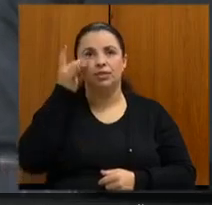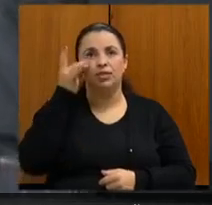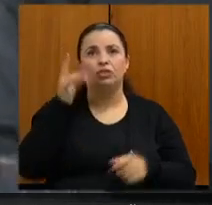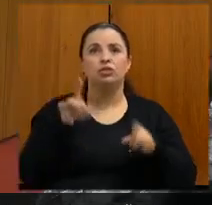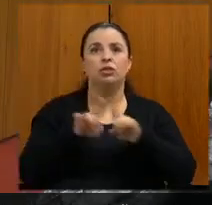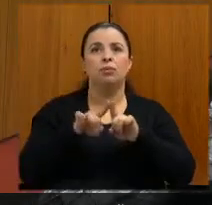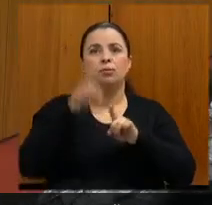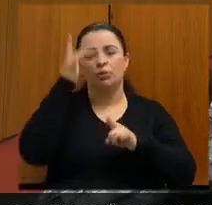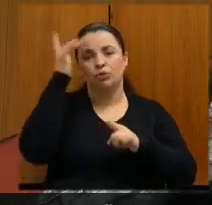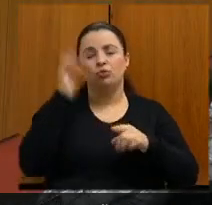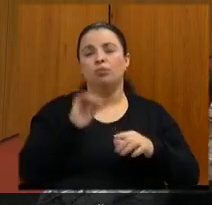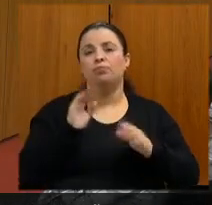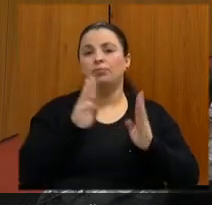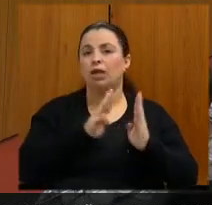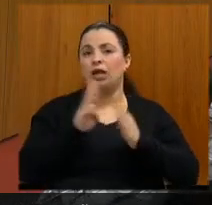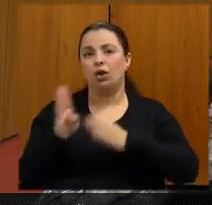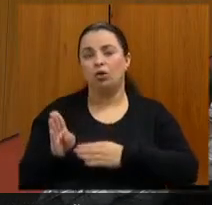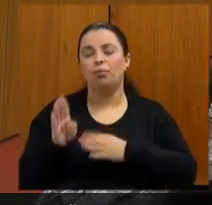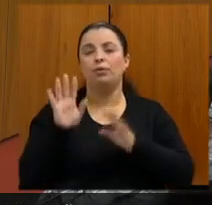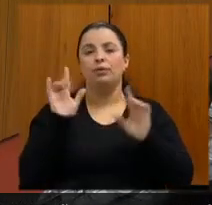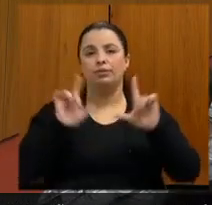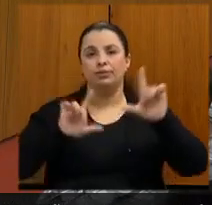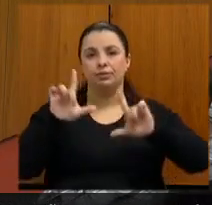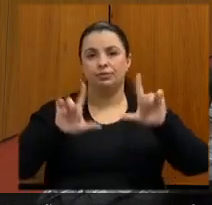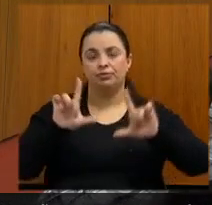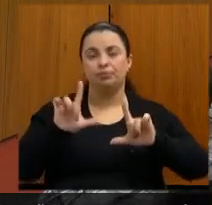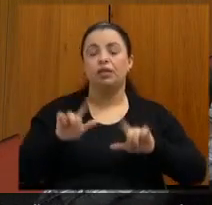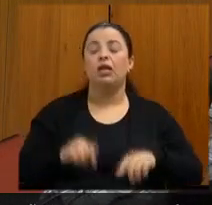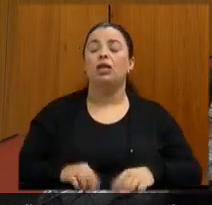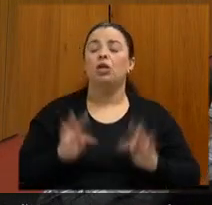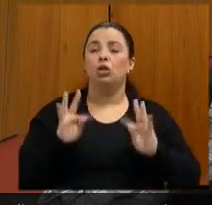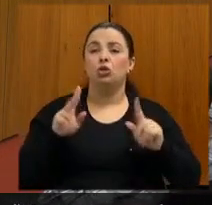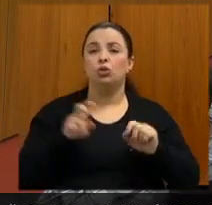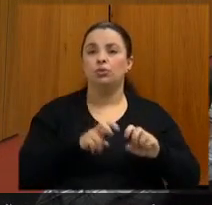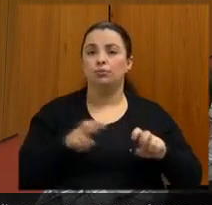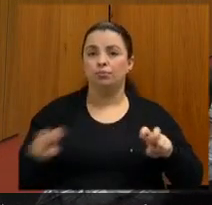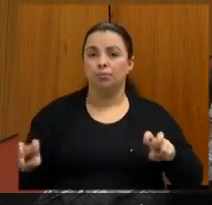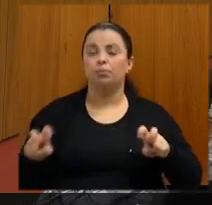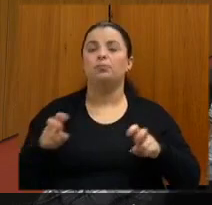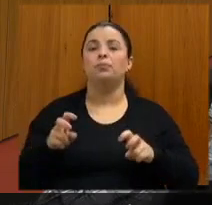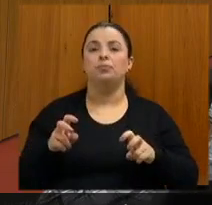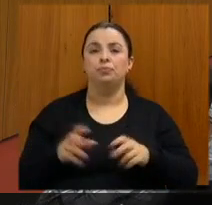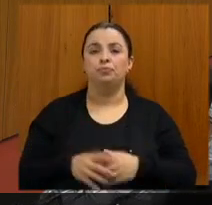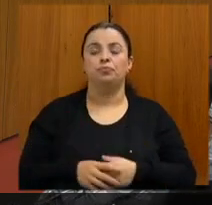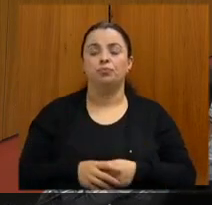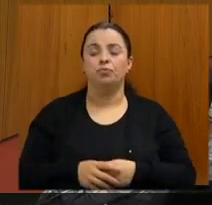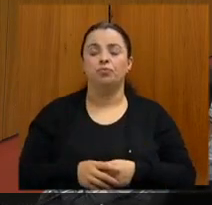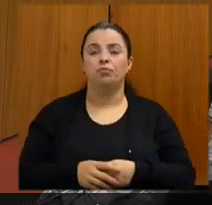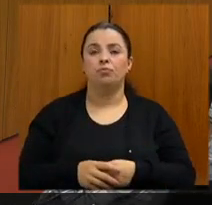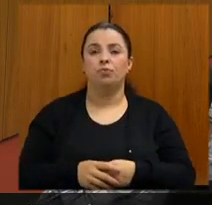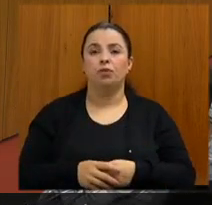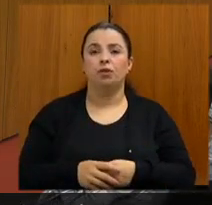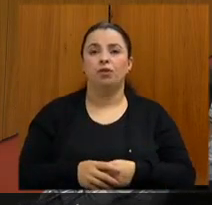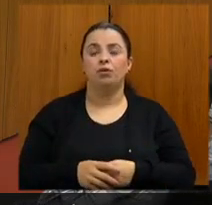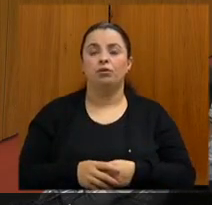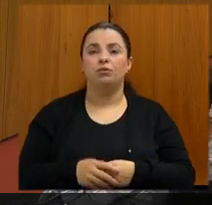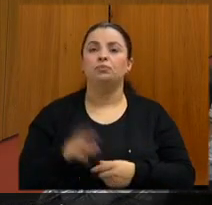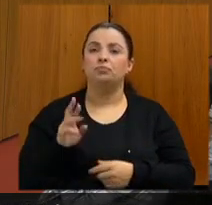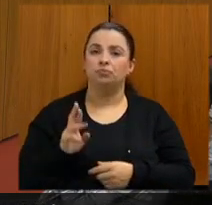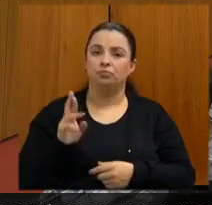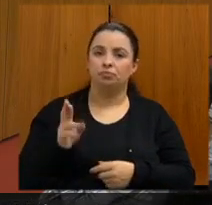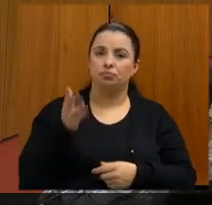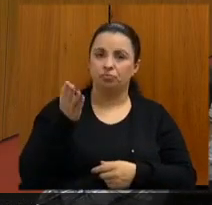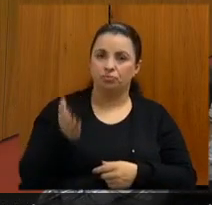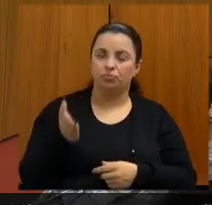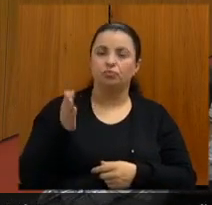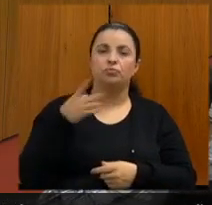acompanhando pela transmissão ao vivo e aos membros dessa mesa é Nos quais cumprimento aqui em nome da deputada